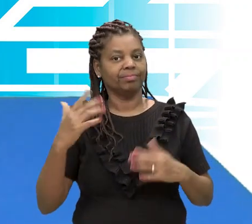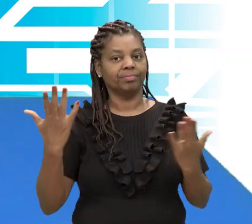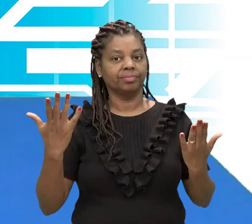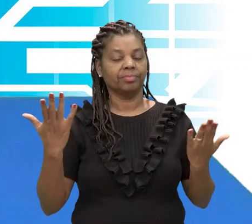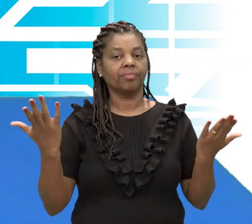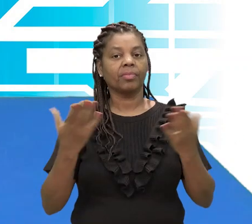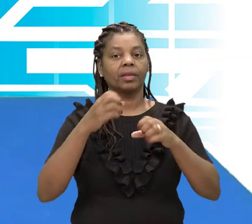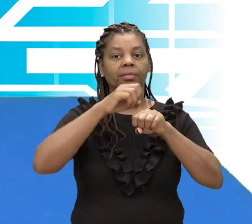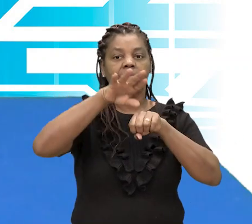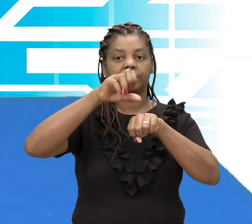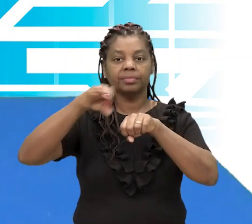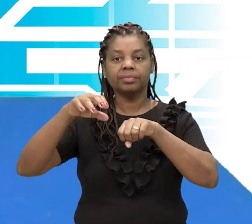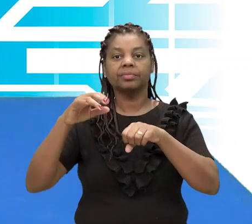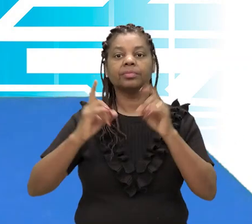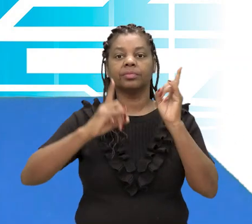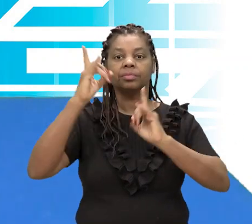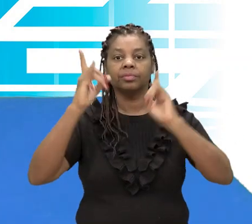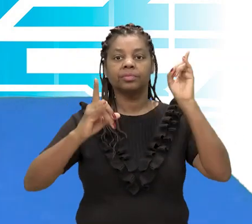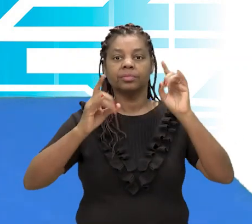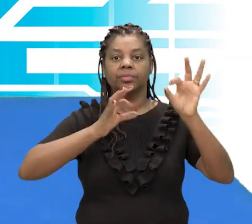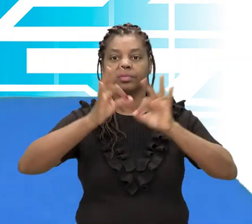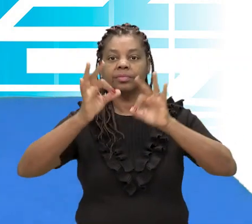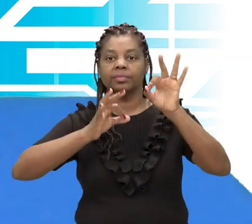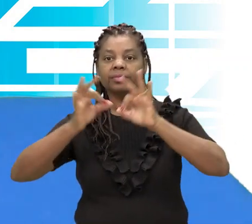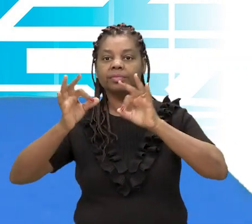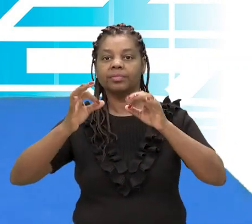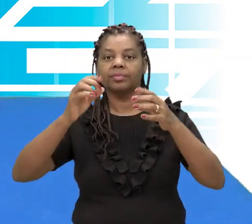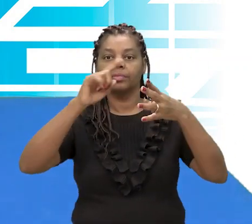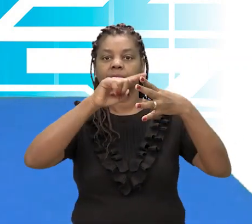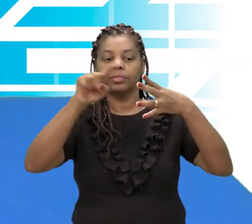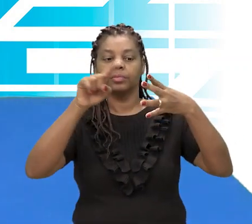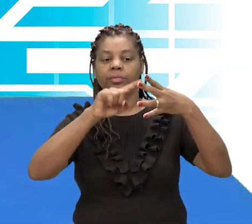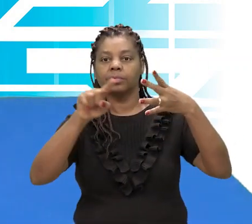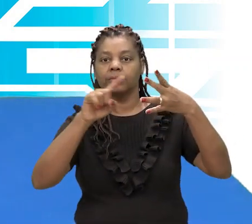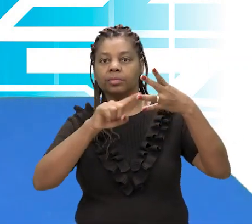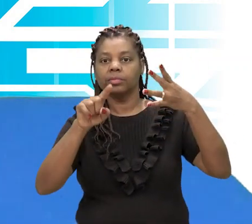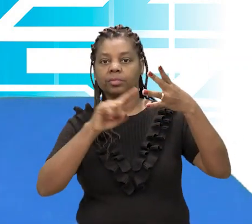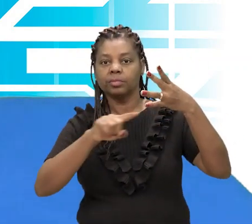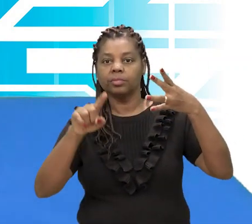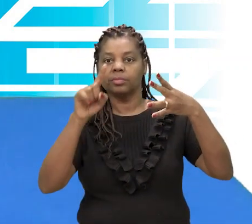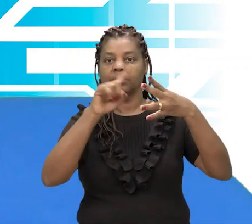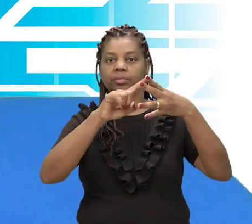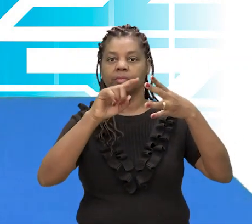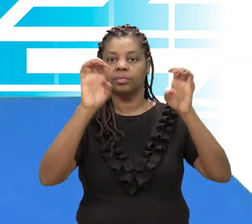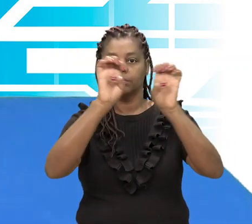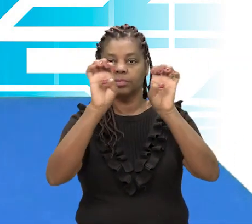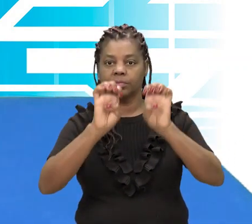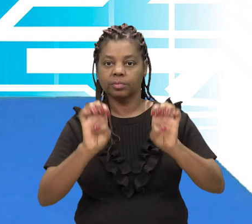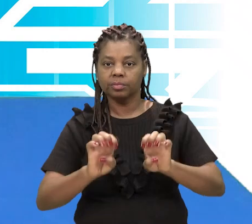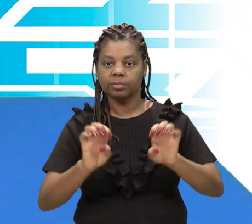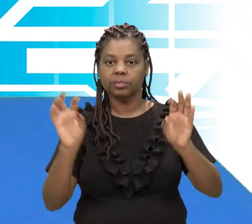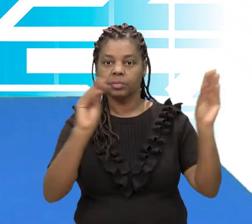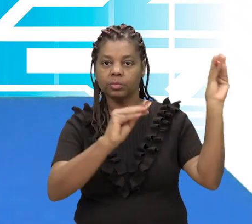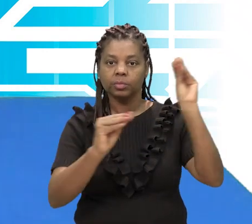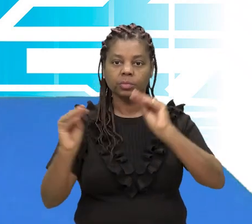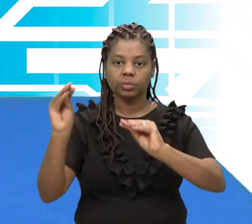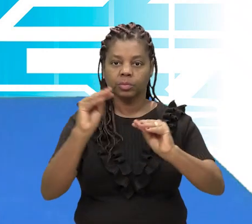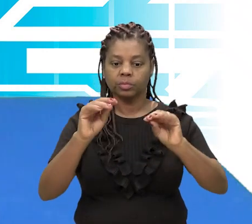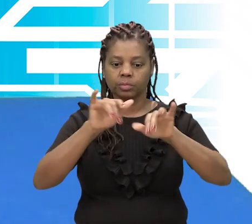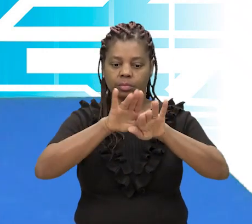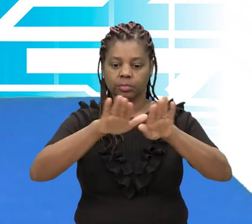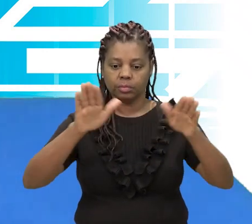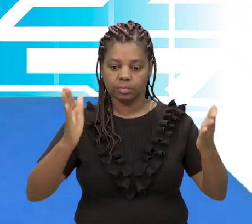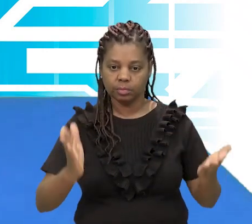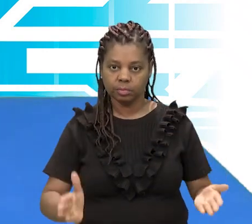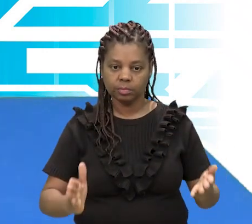gosto de estruturar as nossas aulas de robótica e o nosso planejamento vai seguir assim, em 4 etapas. A parte de estrutura, ou seja, a